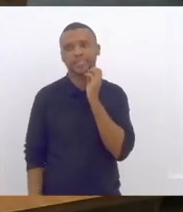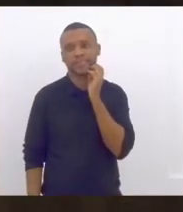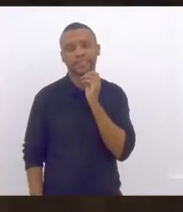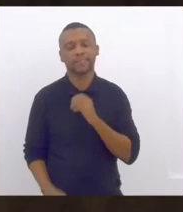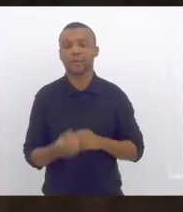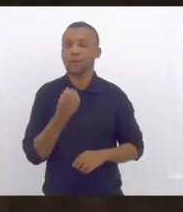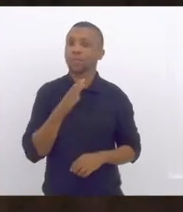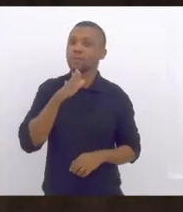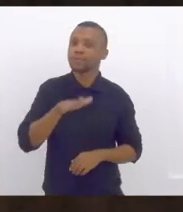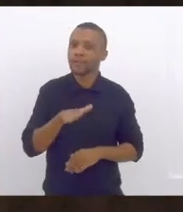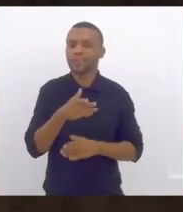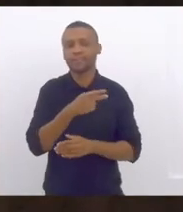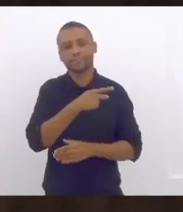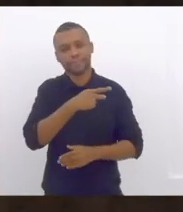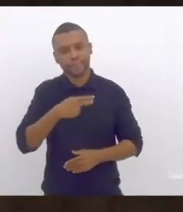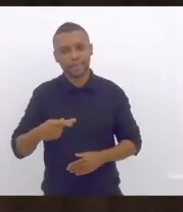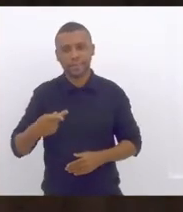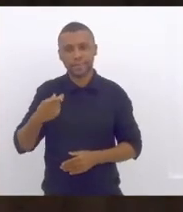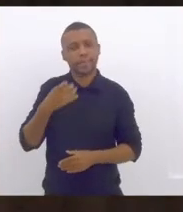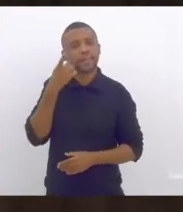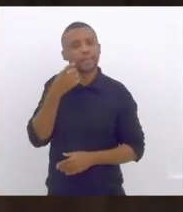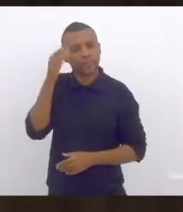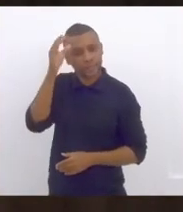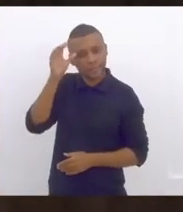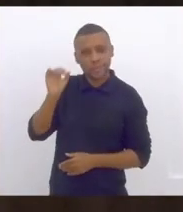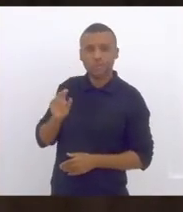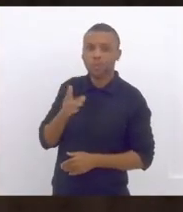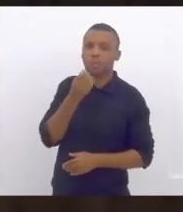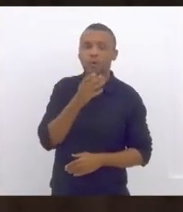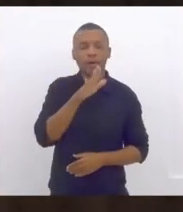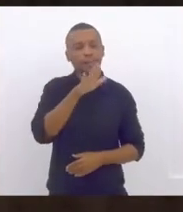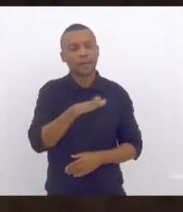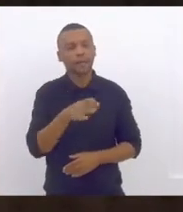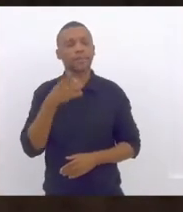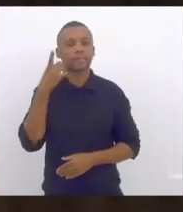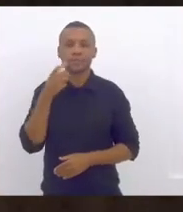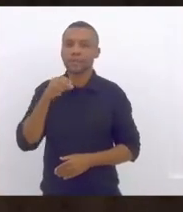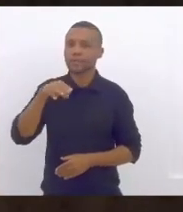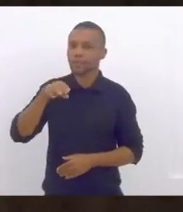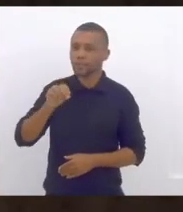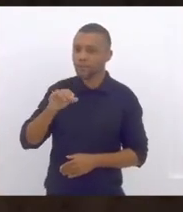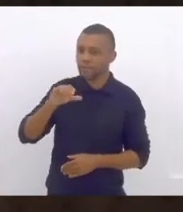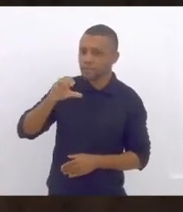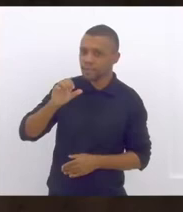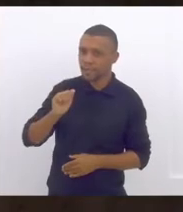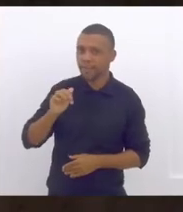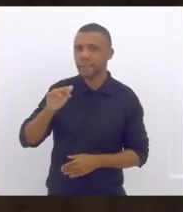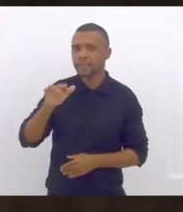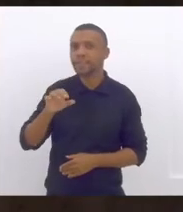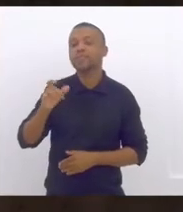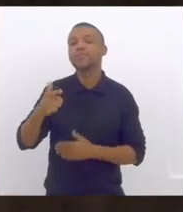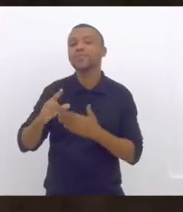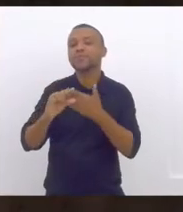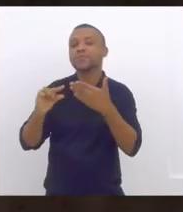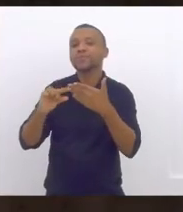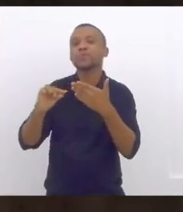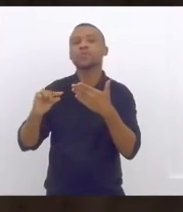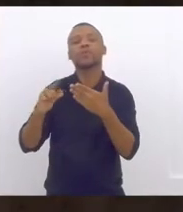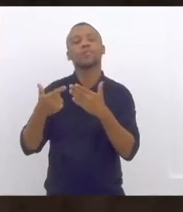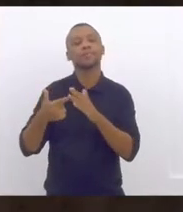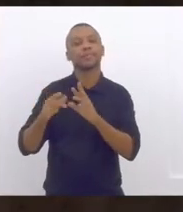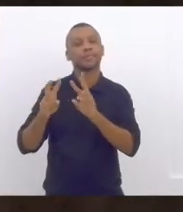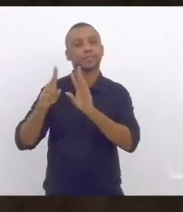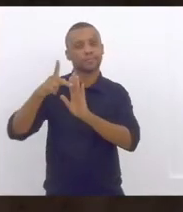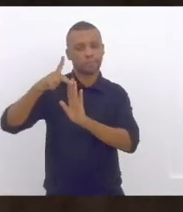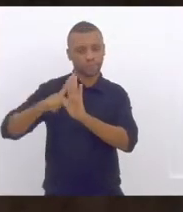Boa tarde, presidenta, deputada Tia Ju. Boa tarde, deputada Mônica Francisco, autora dessa importante matéria. Boa